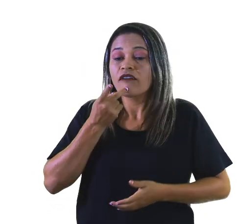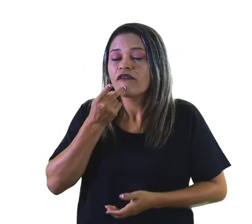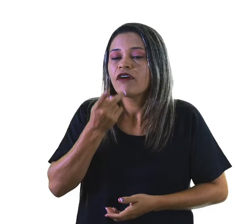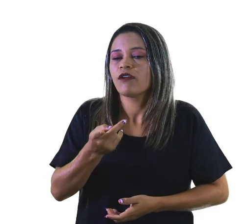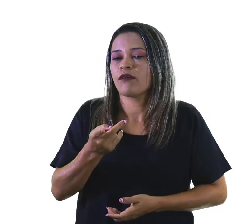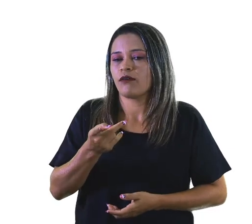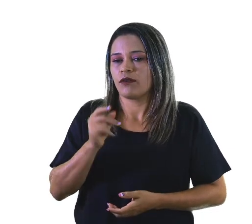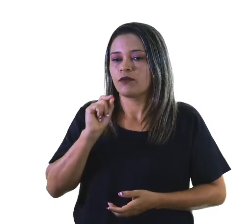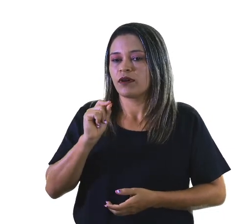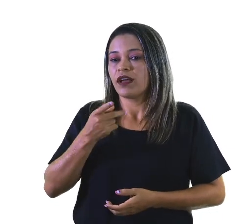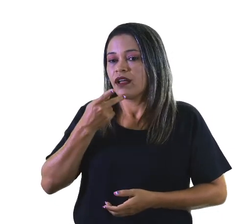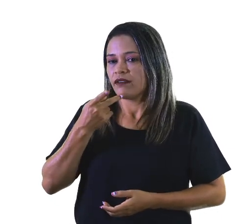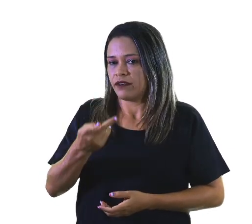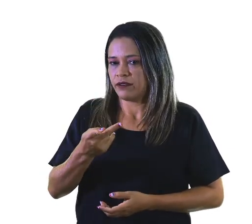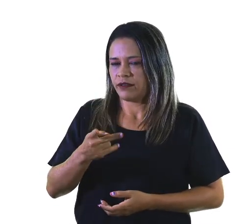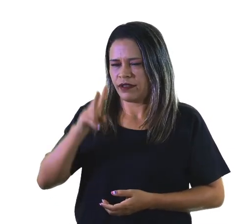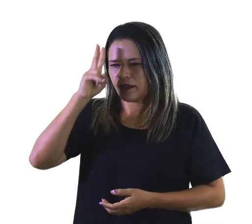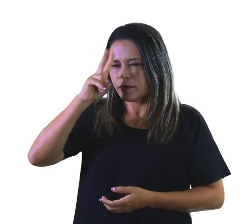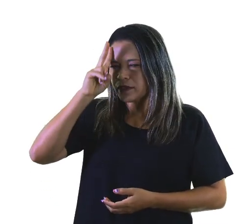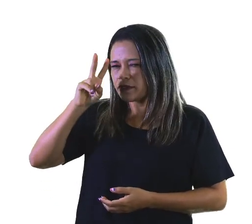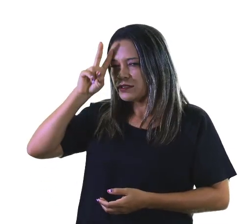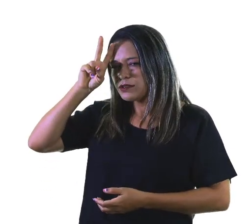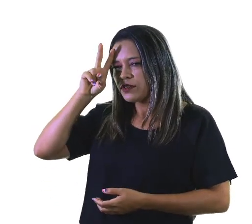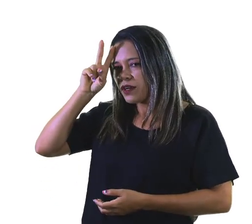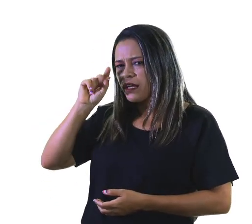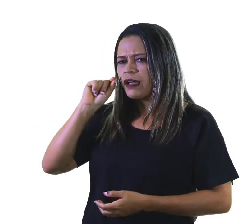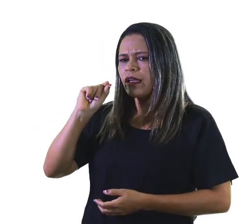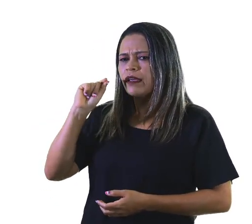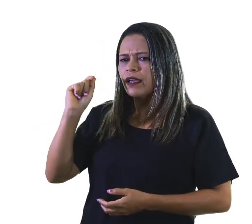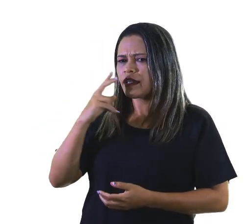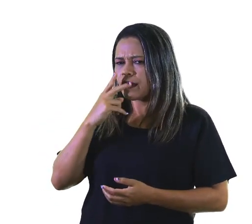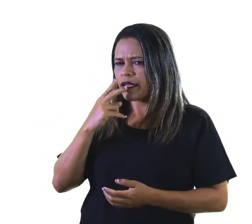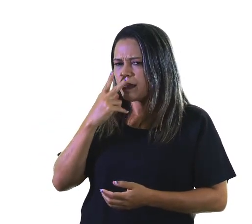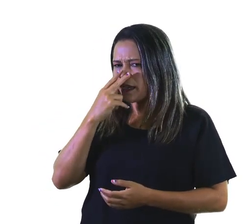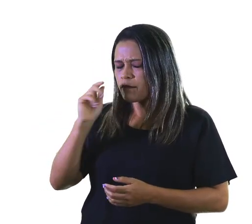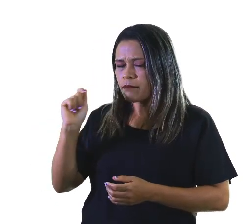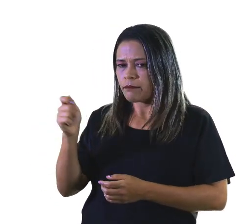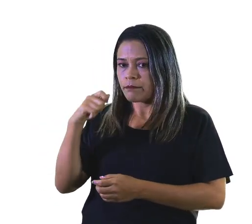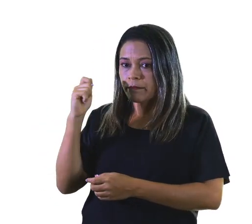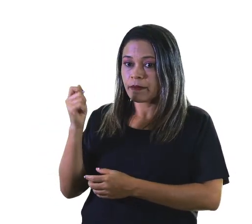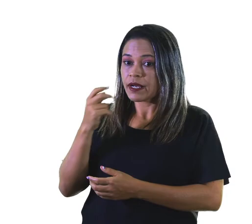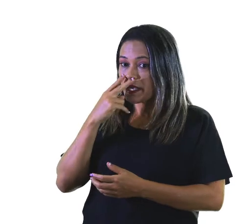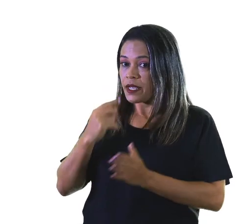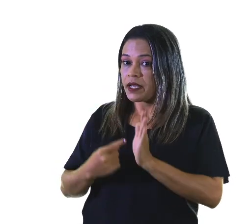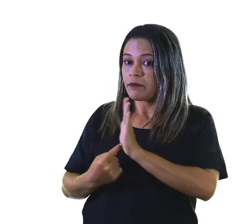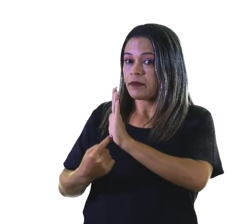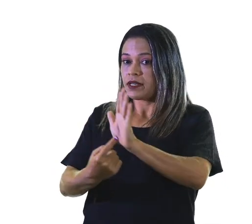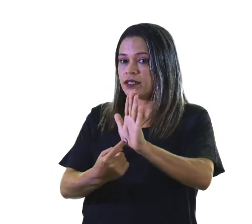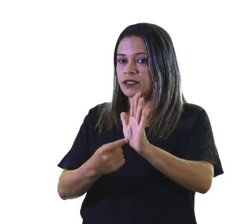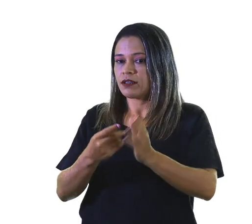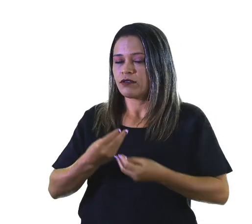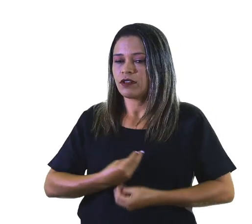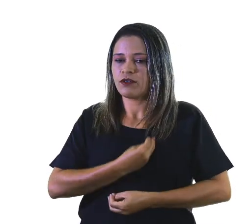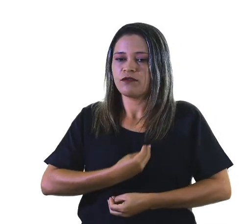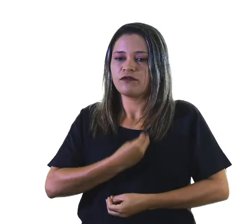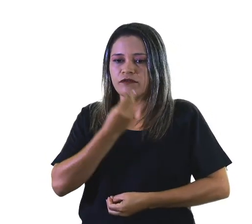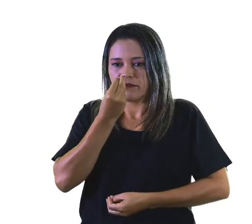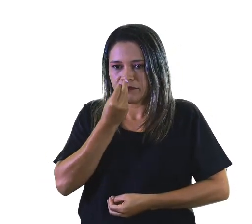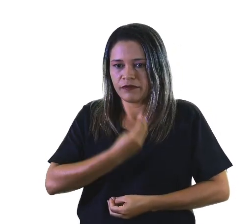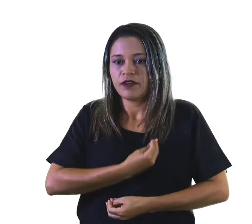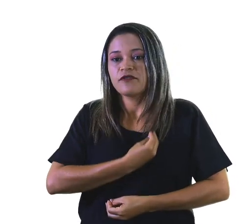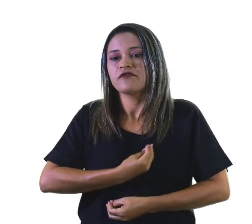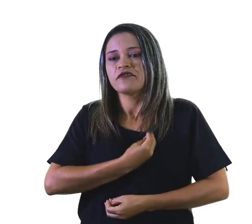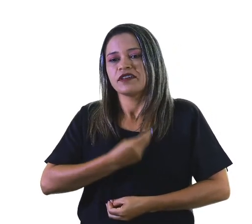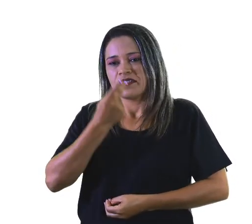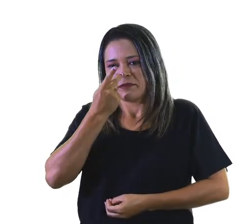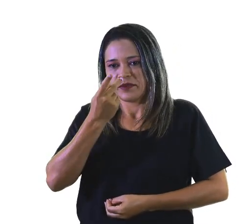Então, lembrando na história lá, quem foi que apareceu e deu vida ao boneco Pinóquio? Quem fez ele ter vida?